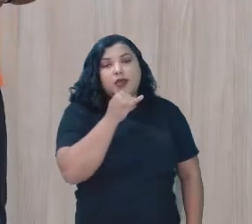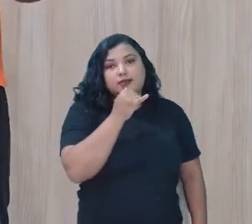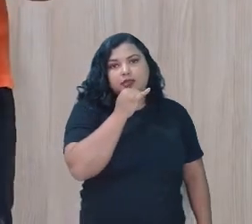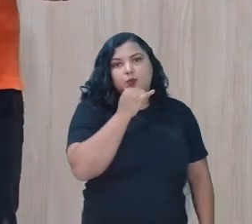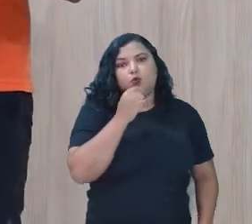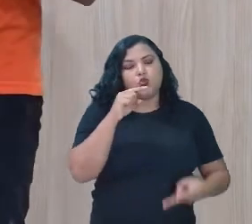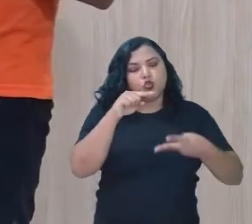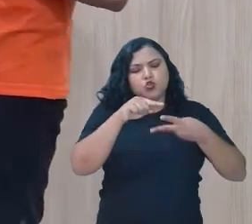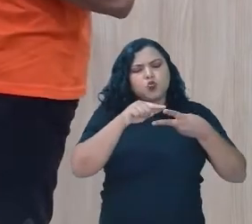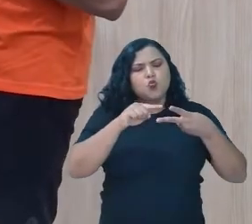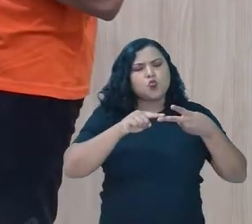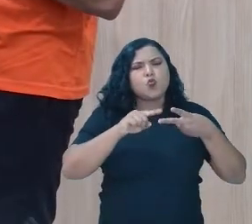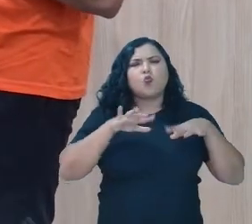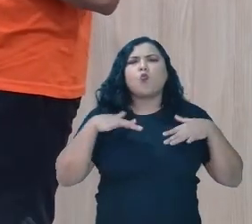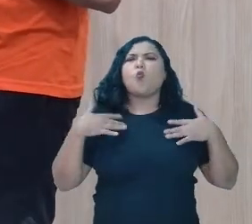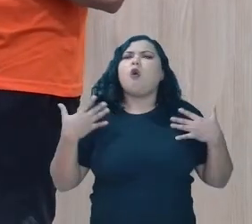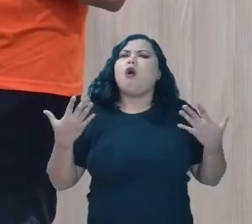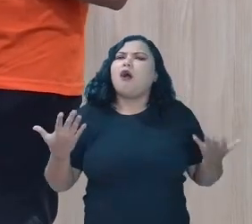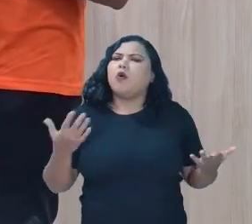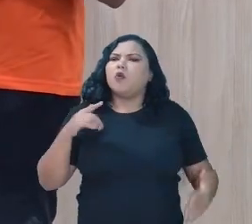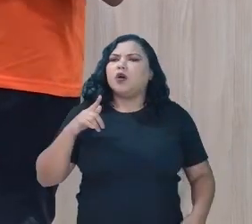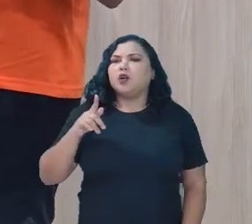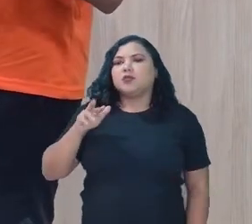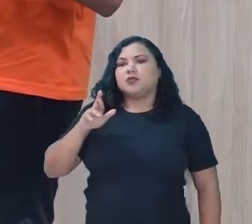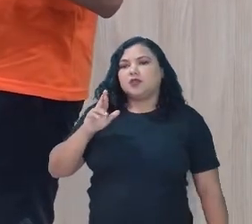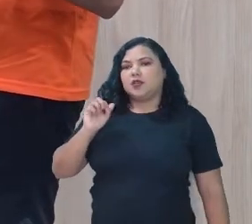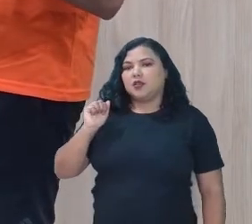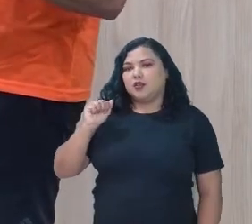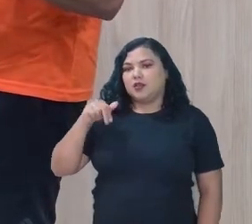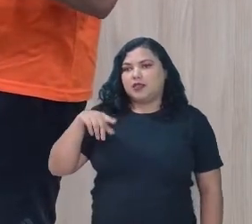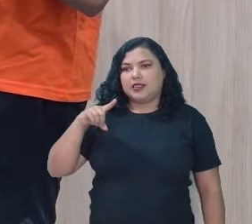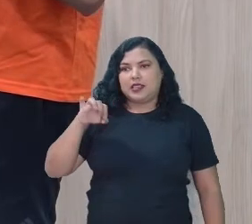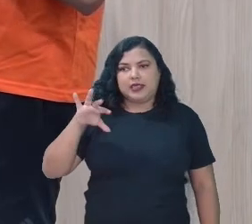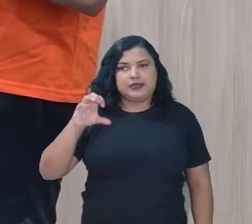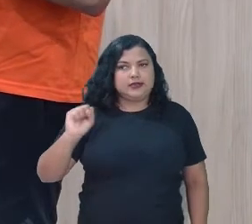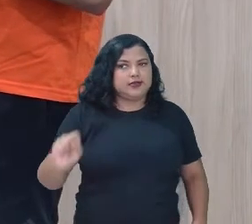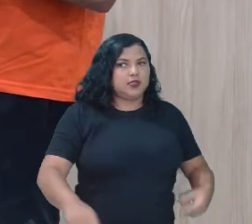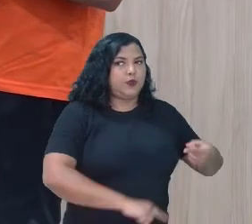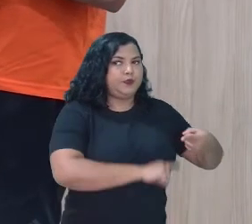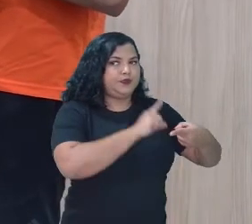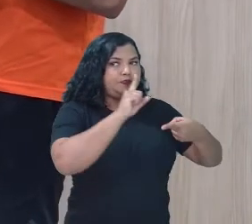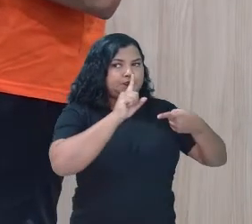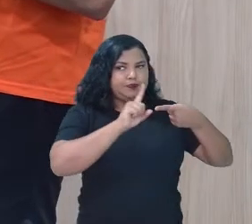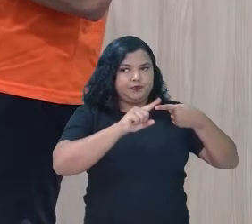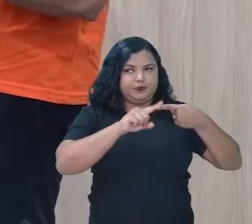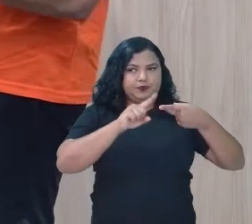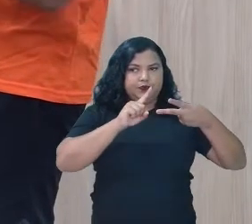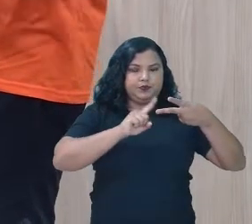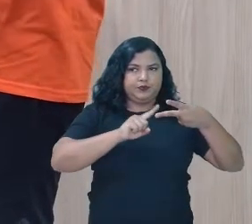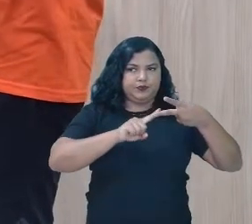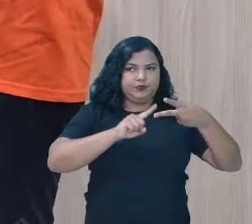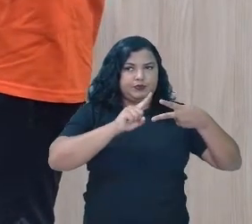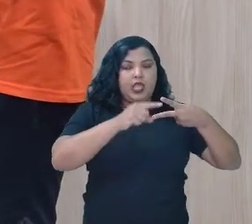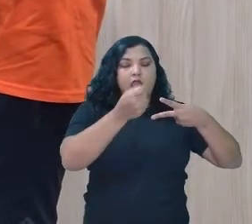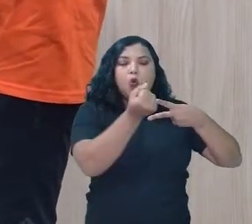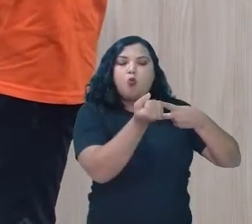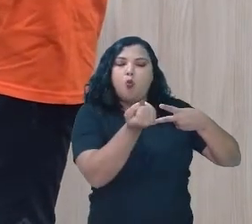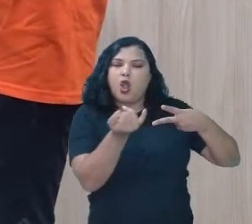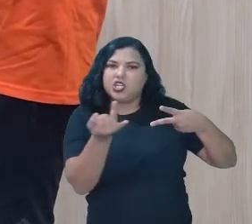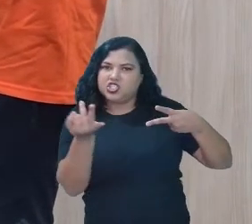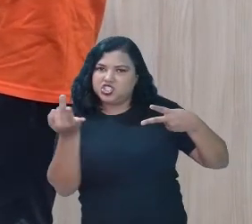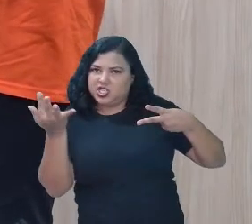primeiro que analisar quais são as grandezas, tá? Então, eu tenho que as grandezas que eu tenho aí é a quantidade